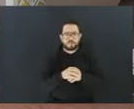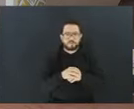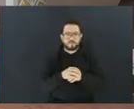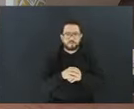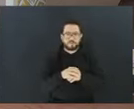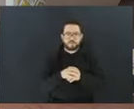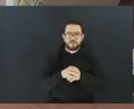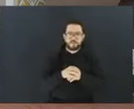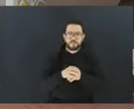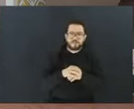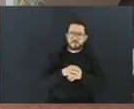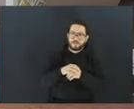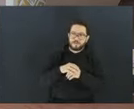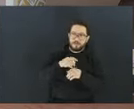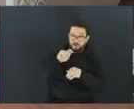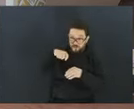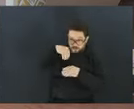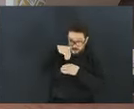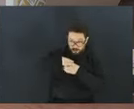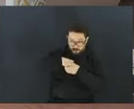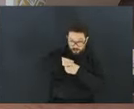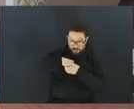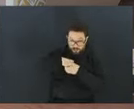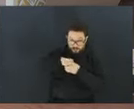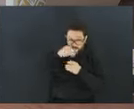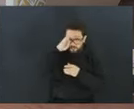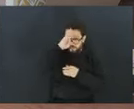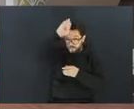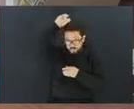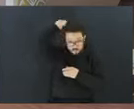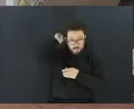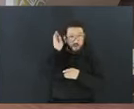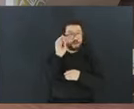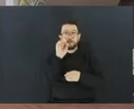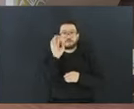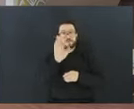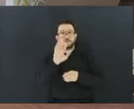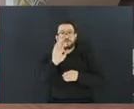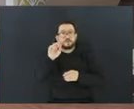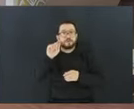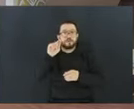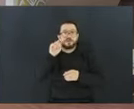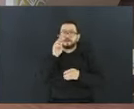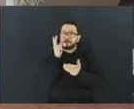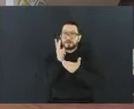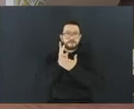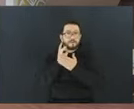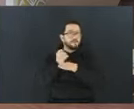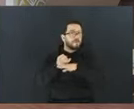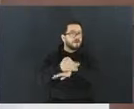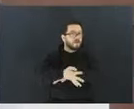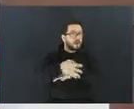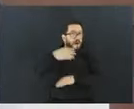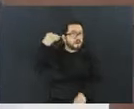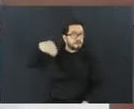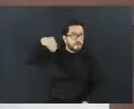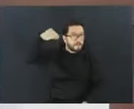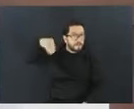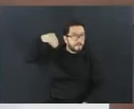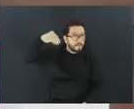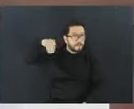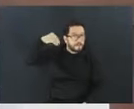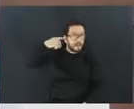aquartelamento? É, a questão da sirene, principalmente a sirene de madrugada. E, inclusive, foi dito que parece que existe uma sirene que